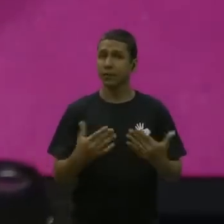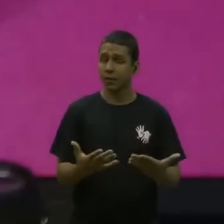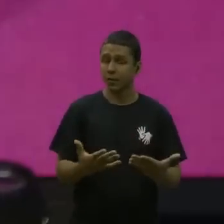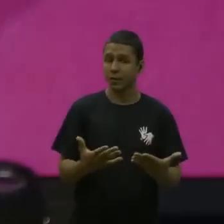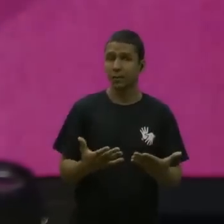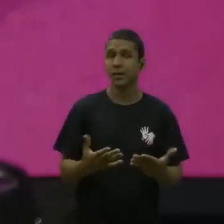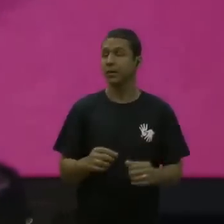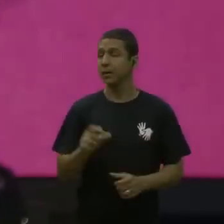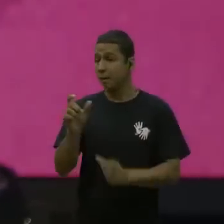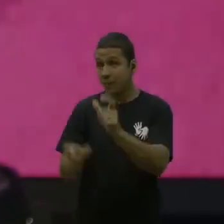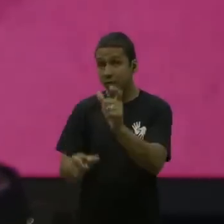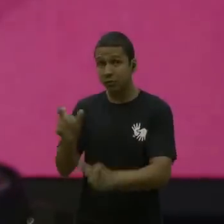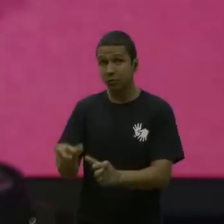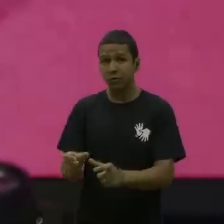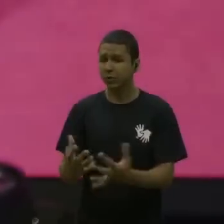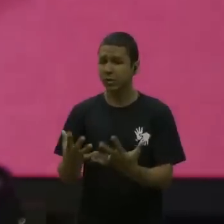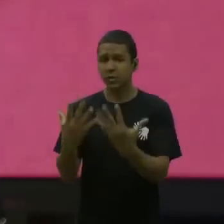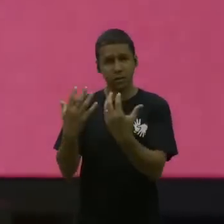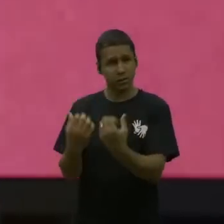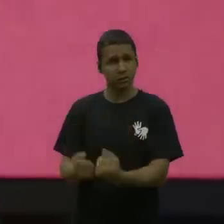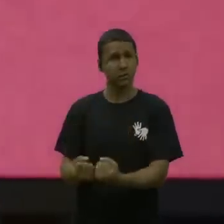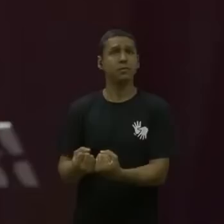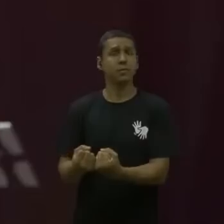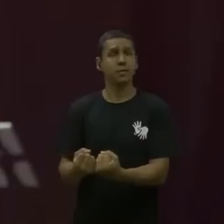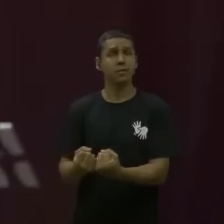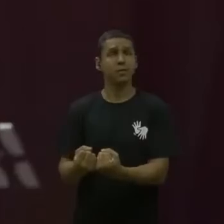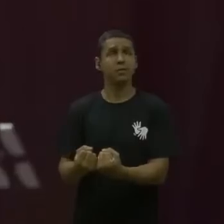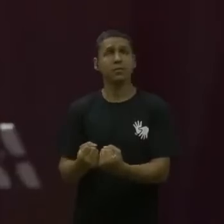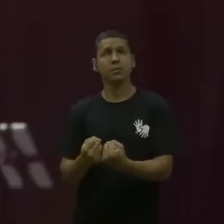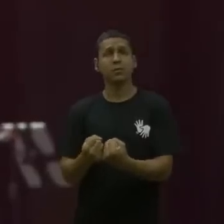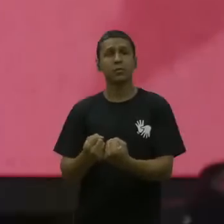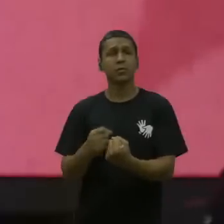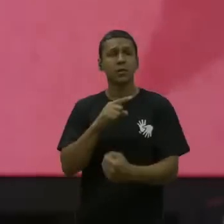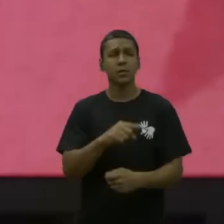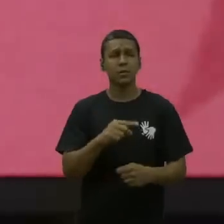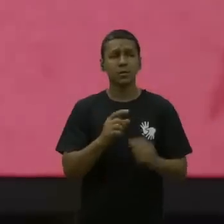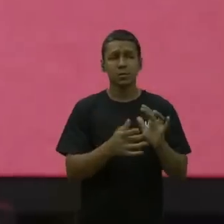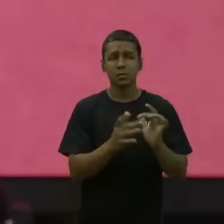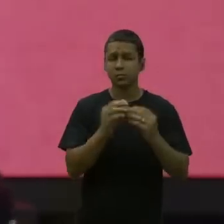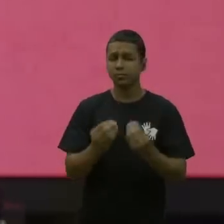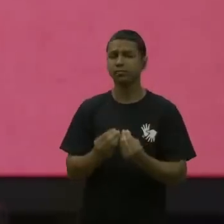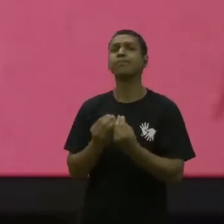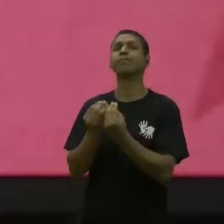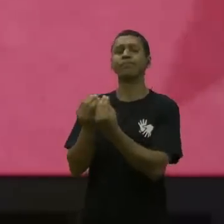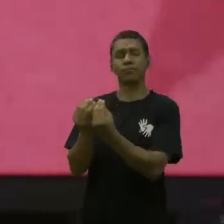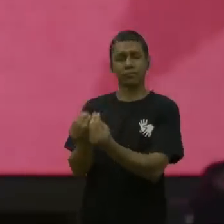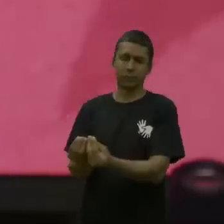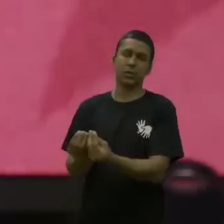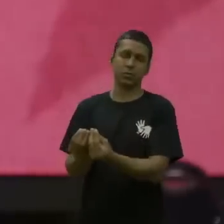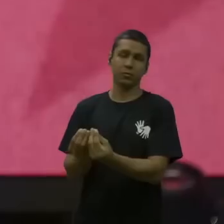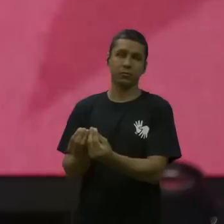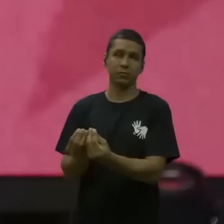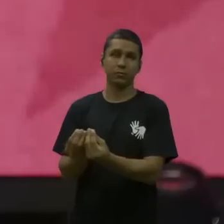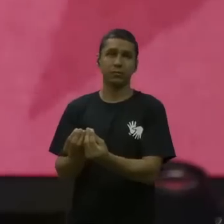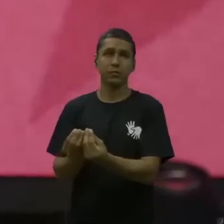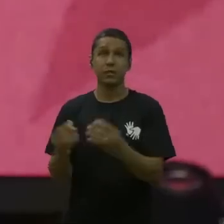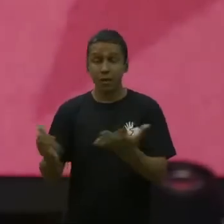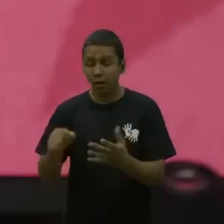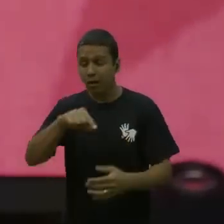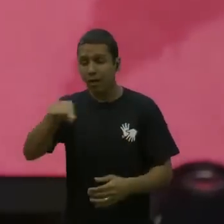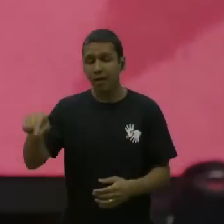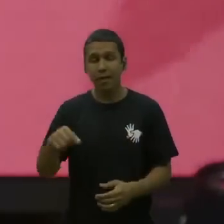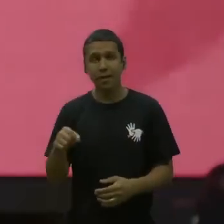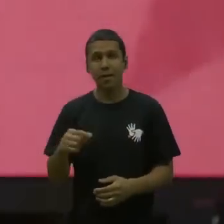deu-lhes o poder, o direito, o acesso de serem feitos filhos